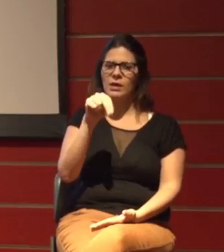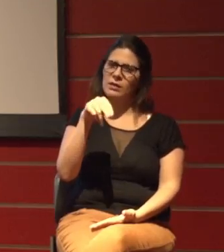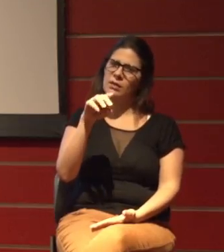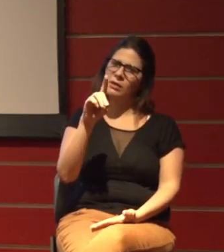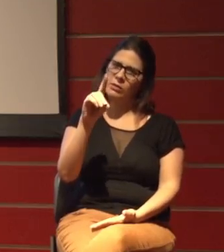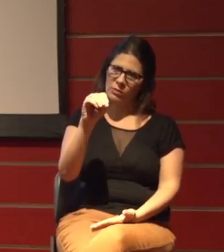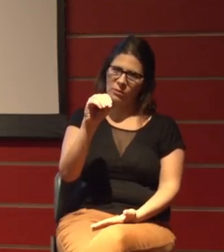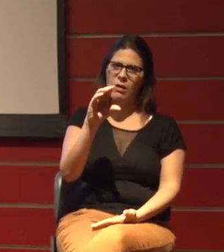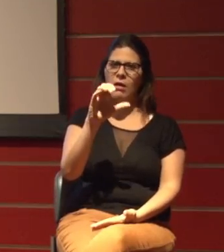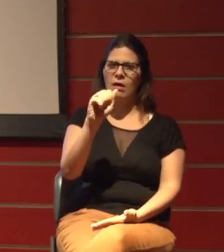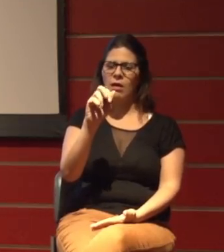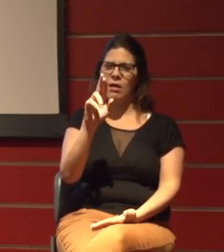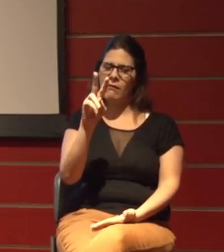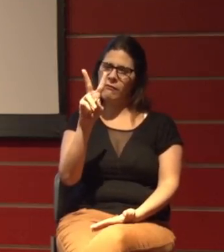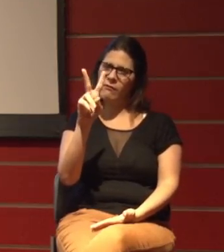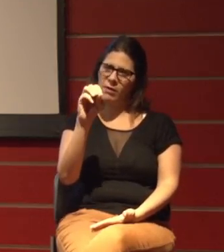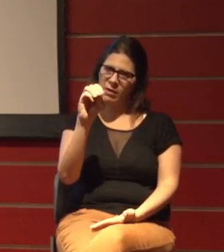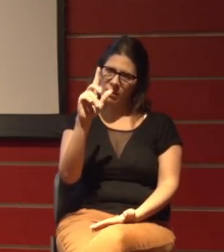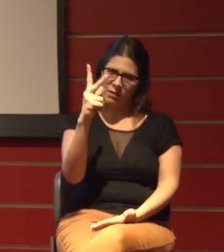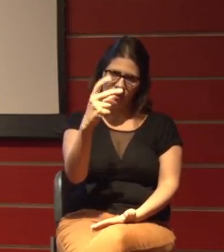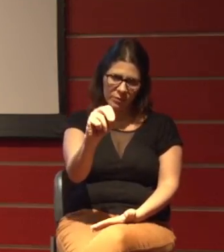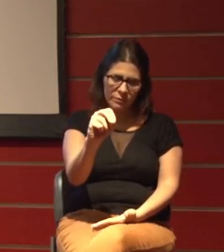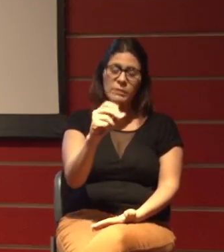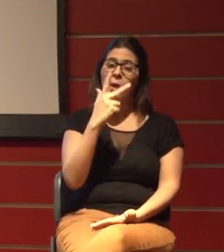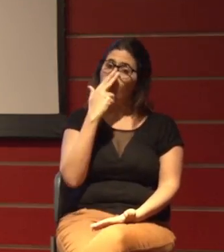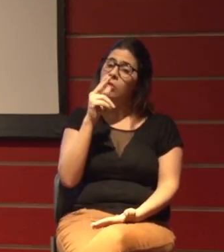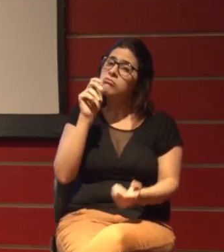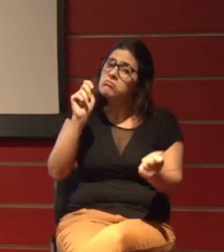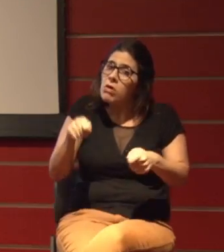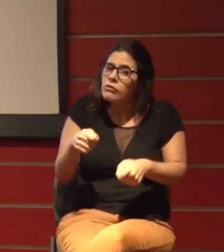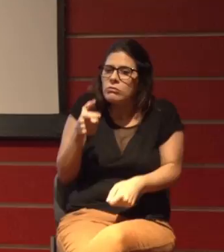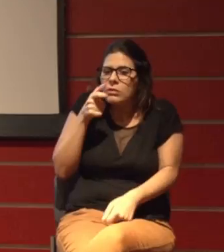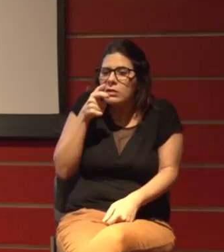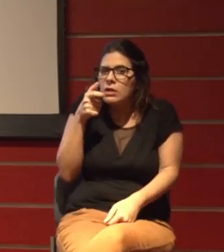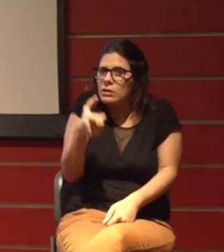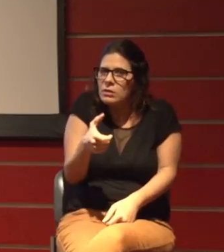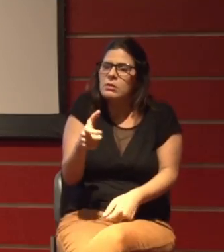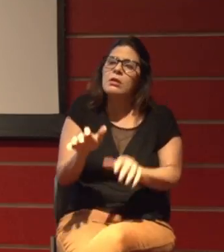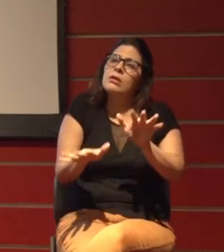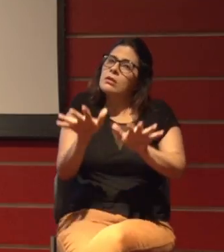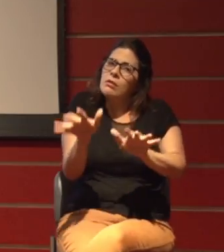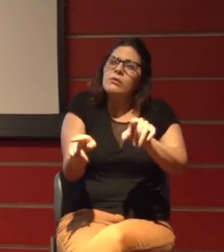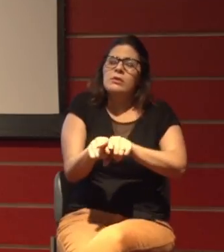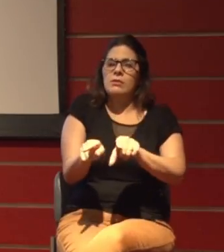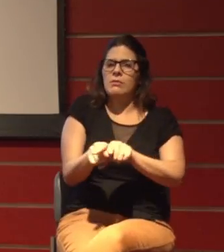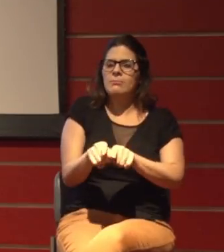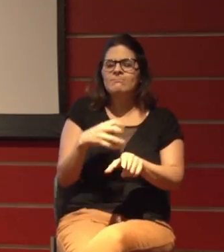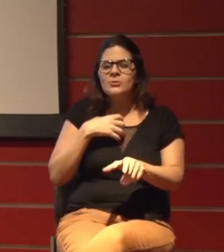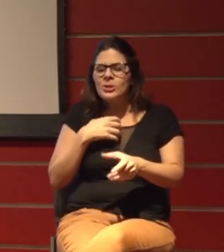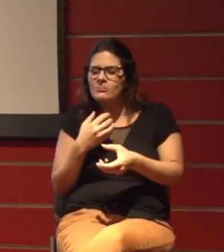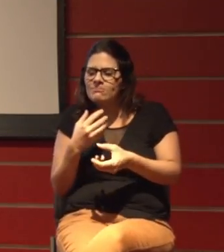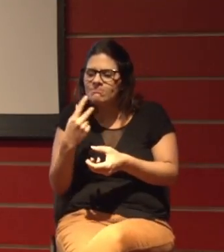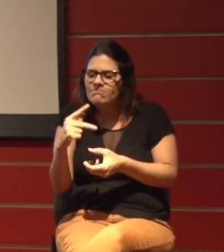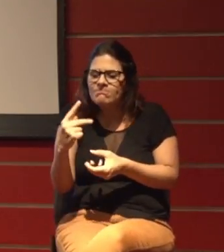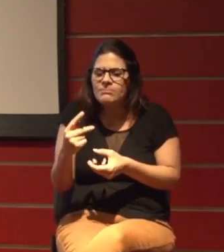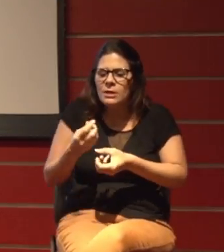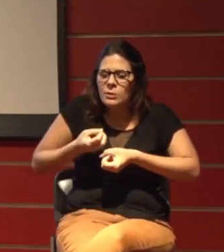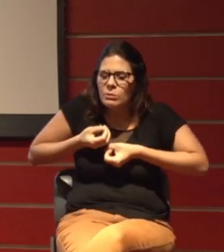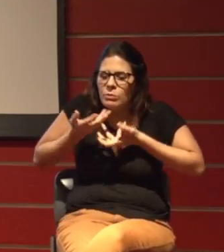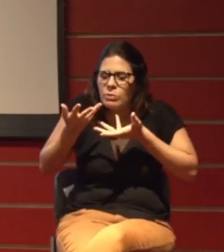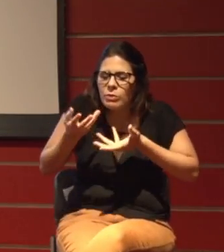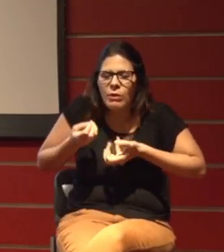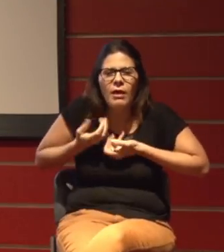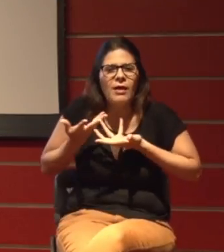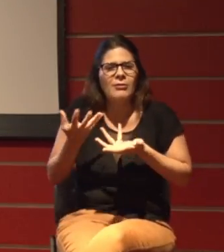estética interessante pode vir com talvez até essa essa poética né ele ele tem uma uma um modo de